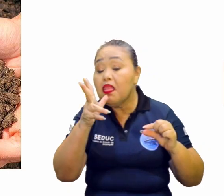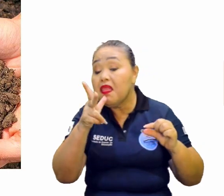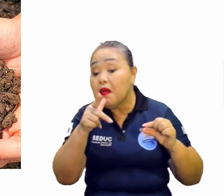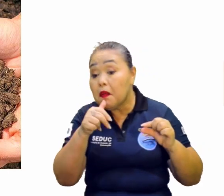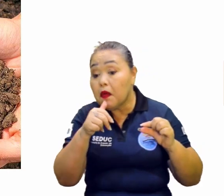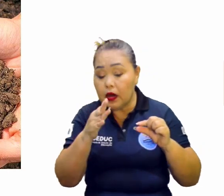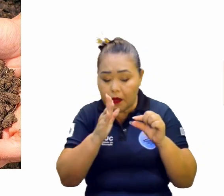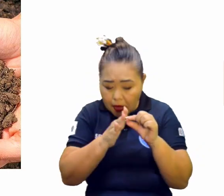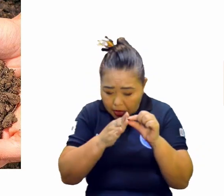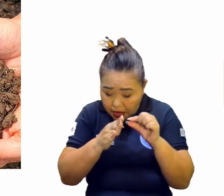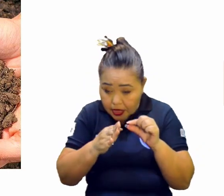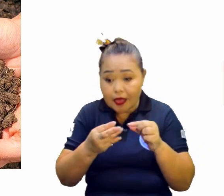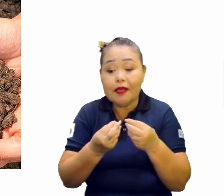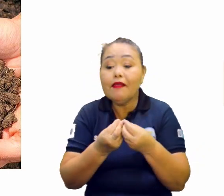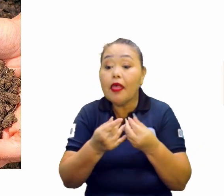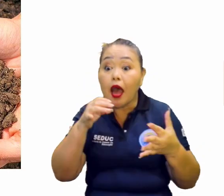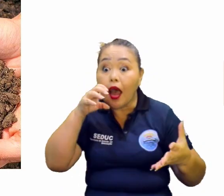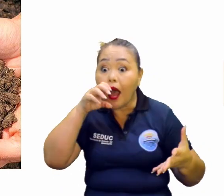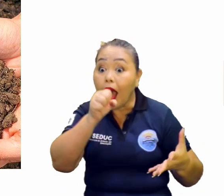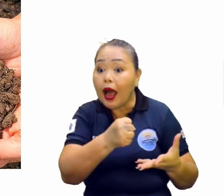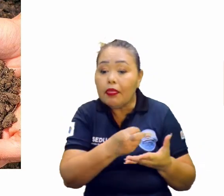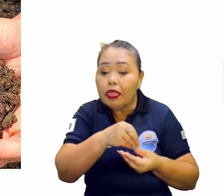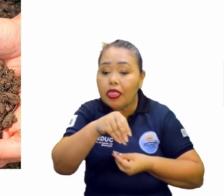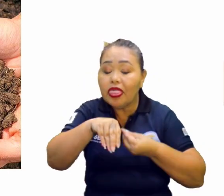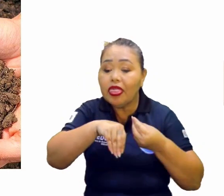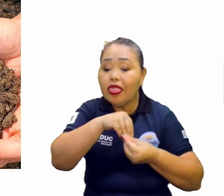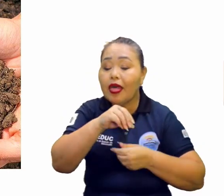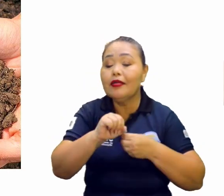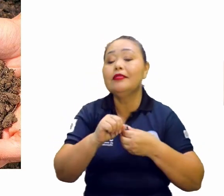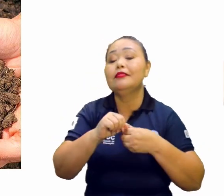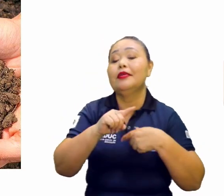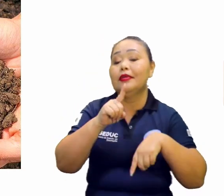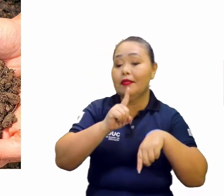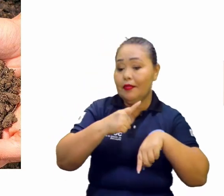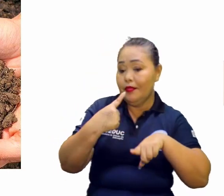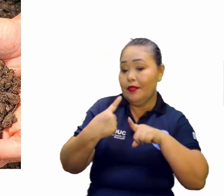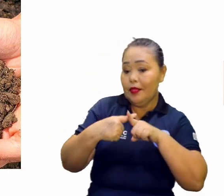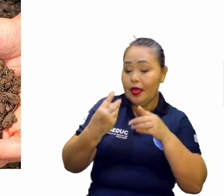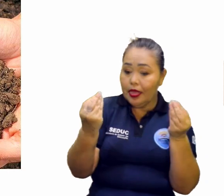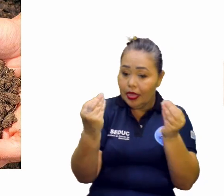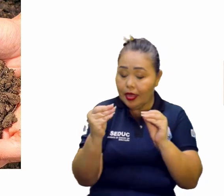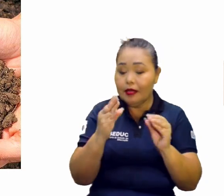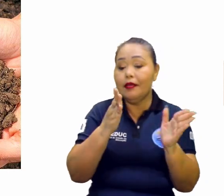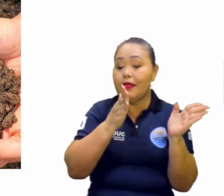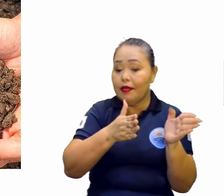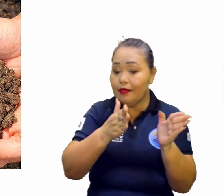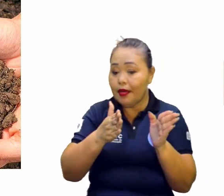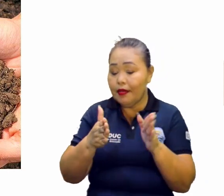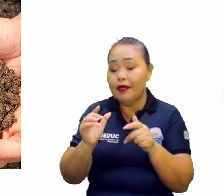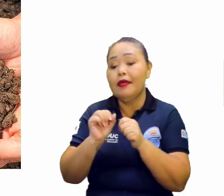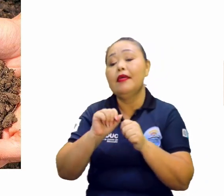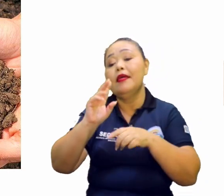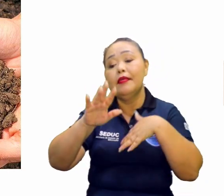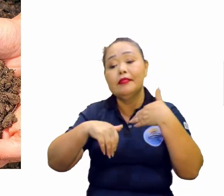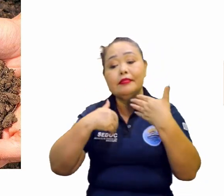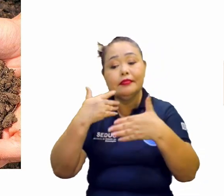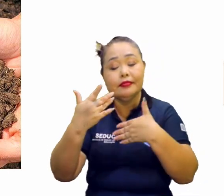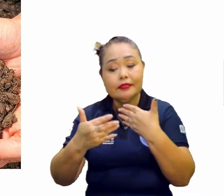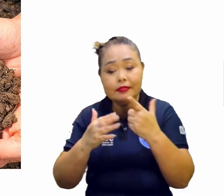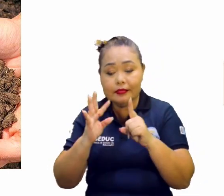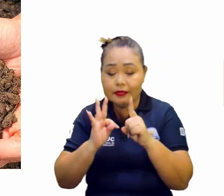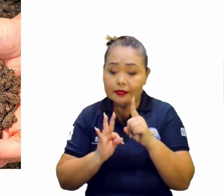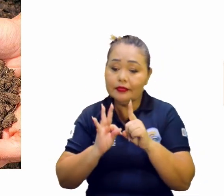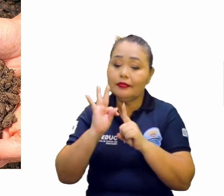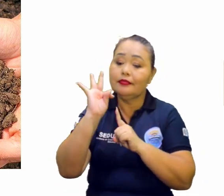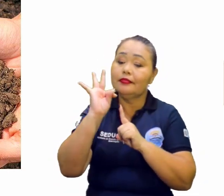etapas. Tem uma ação bacteriana na primeira fase que vai elevar a temperatura desse